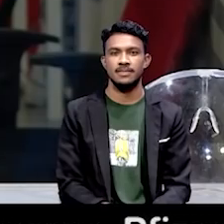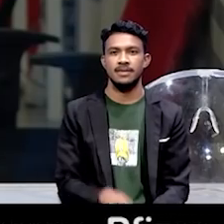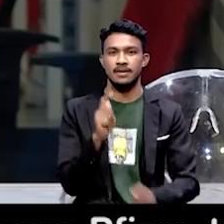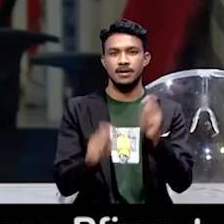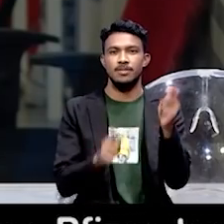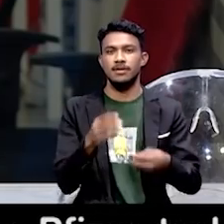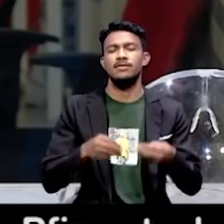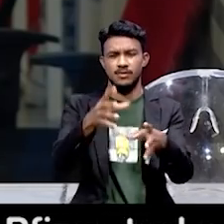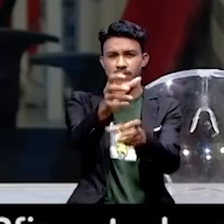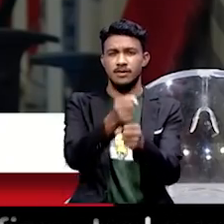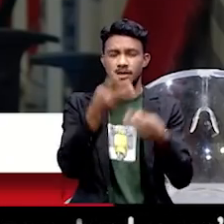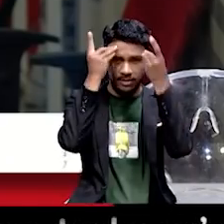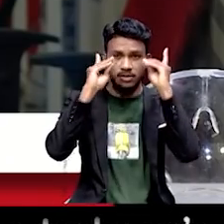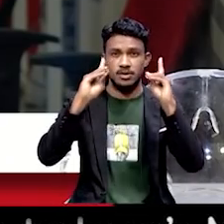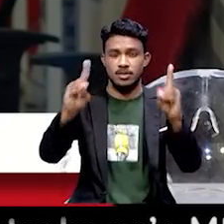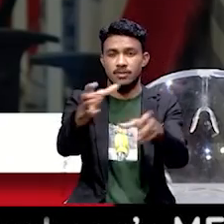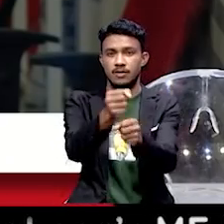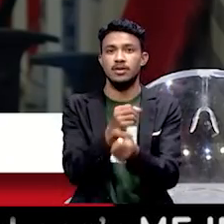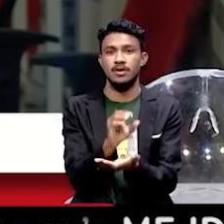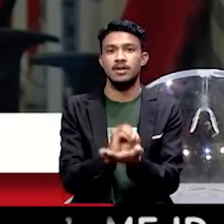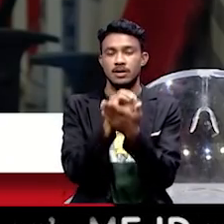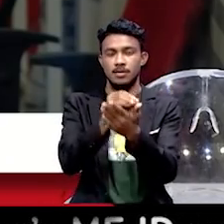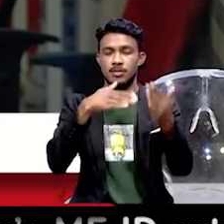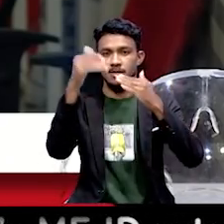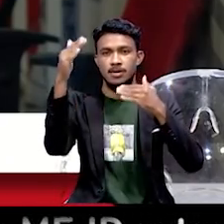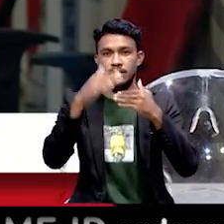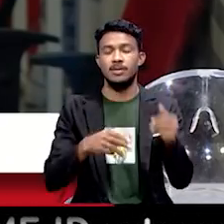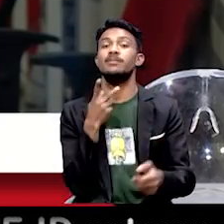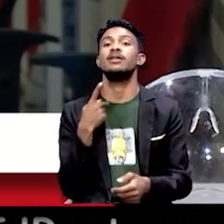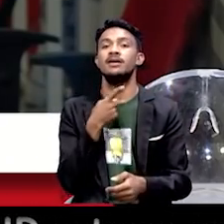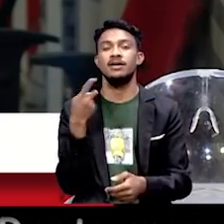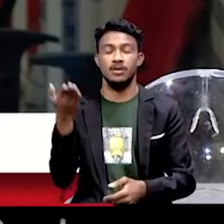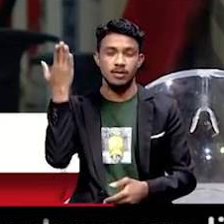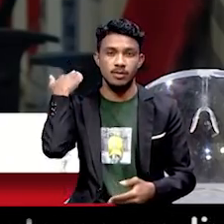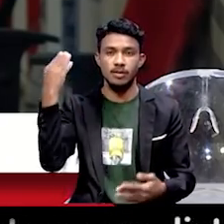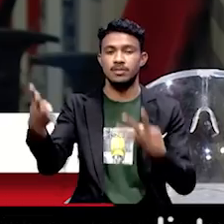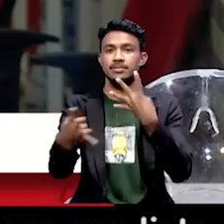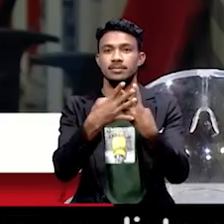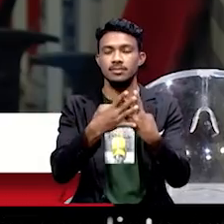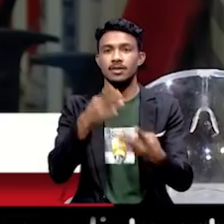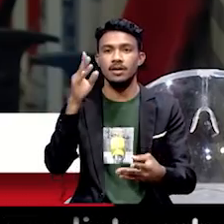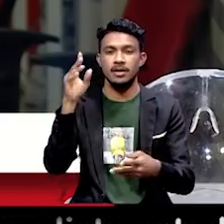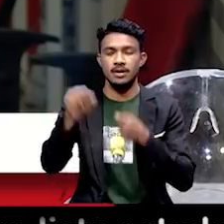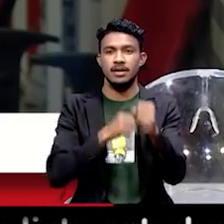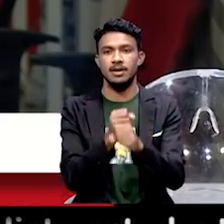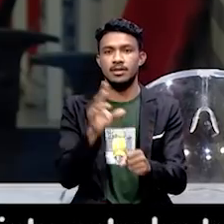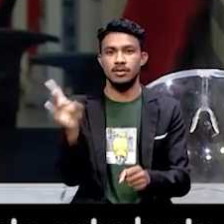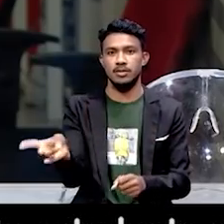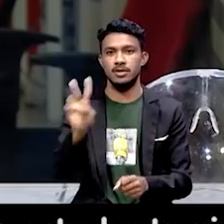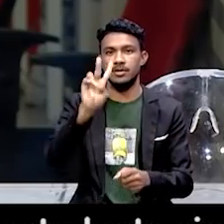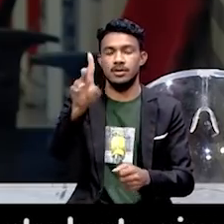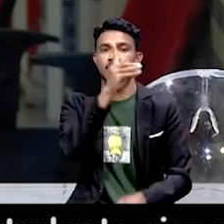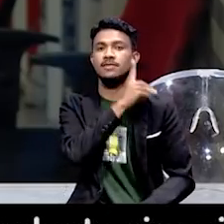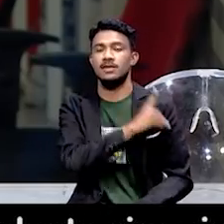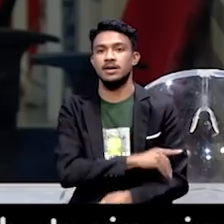Tribunal votou na decisão ba caso ex-padre Dashba Kadeia Tinansanulu Resengrua defesa serralo